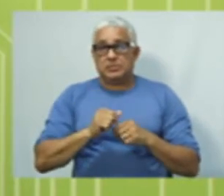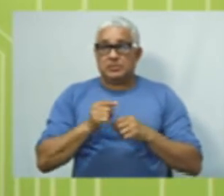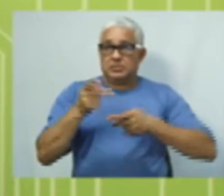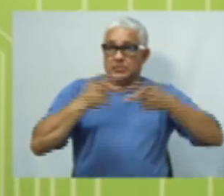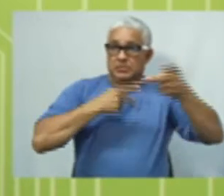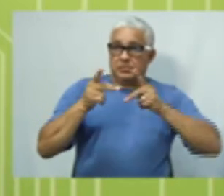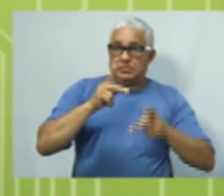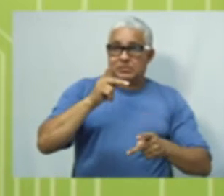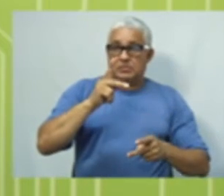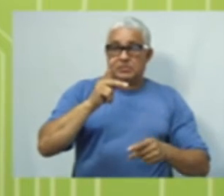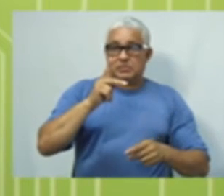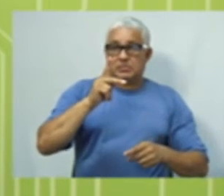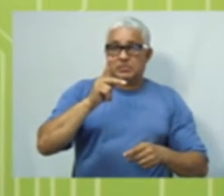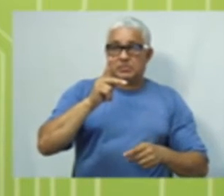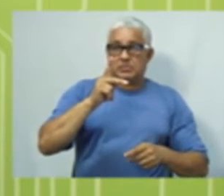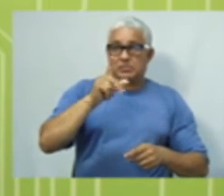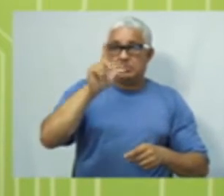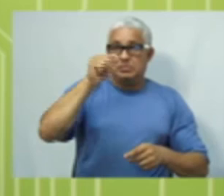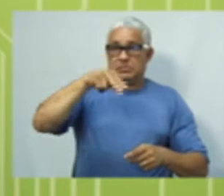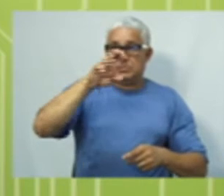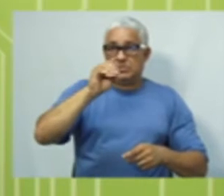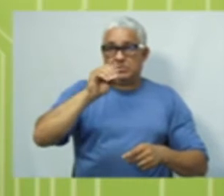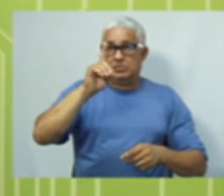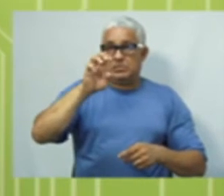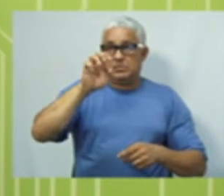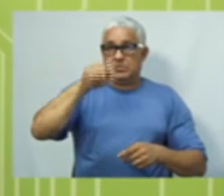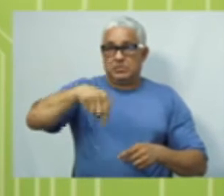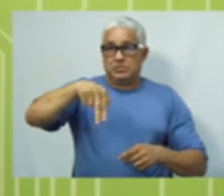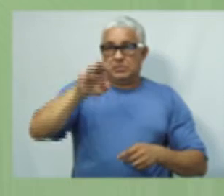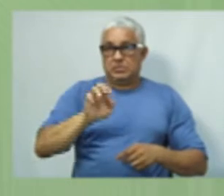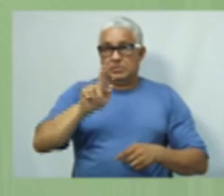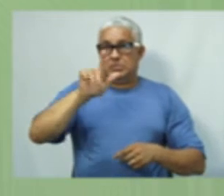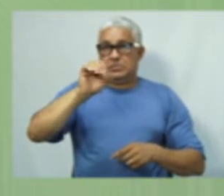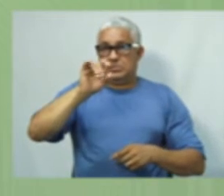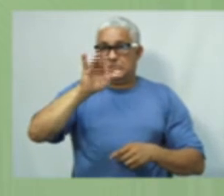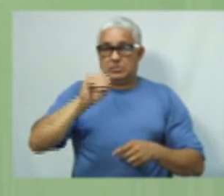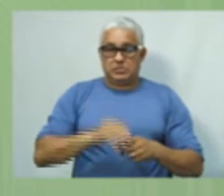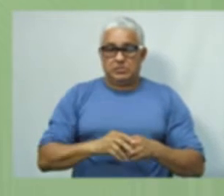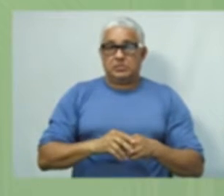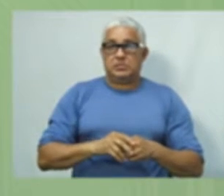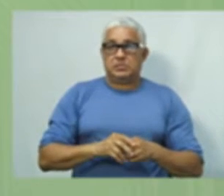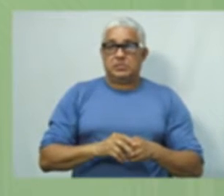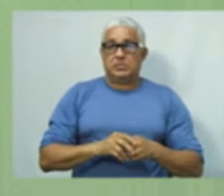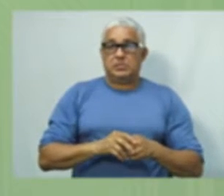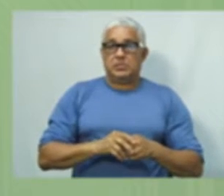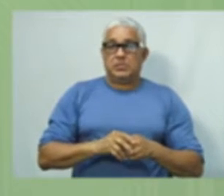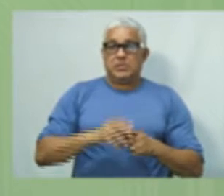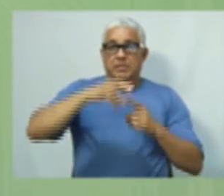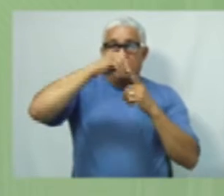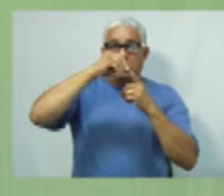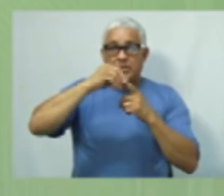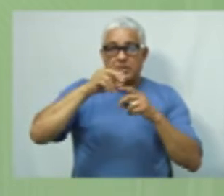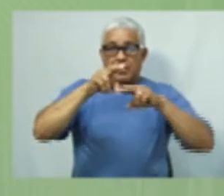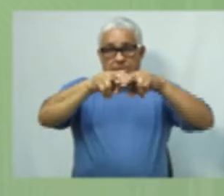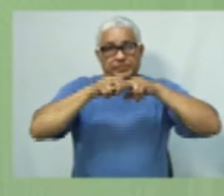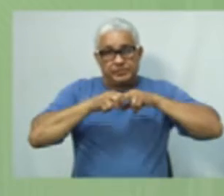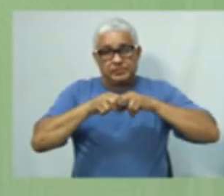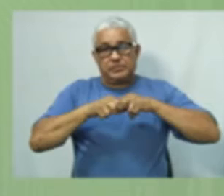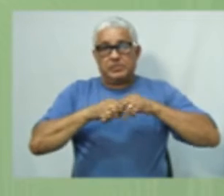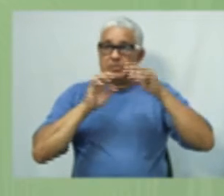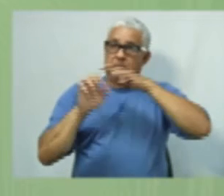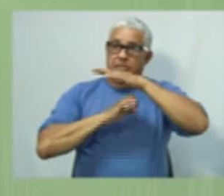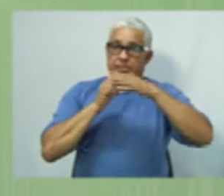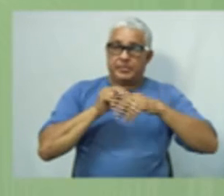plano de negócio, quais esses financiamentos, correto? Então, os principais motivos que levam uma empresa a